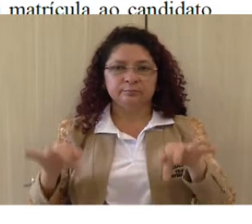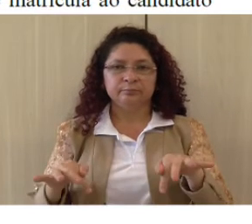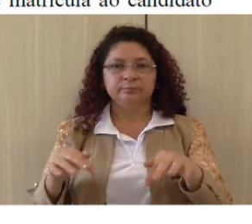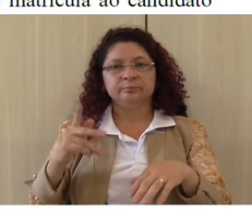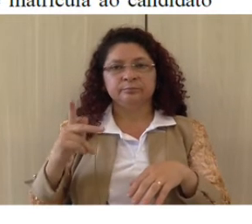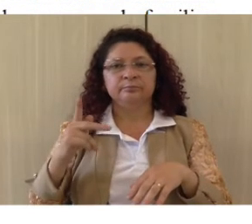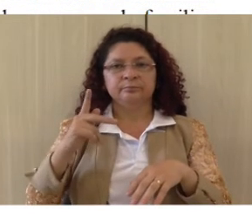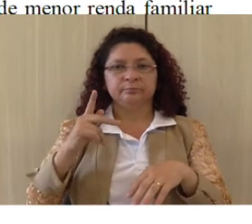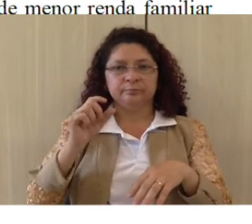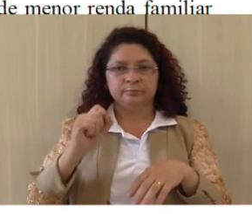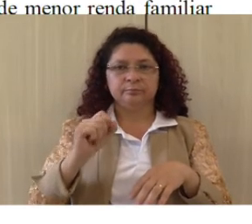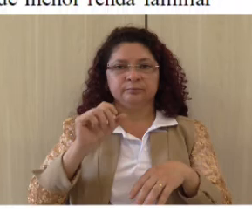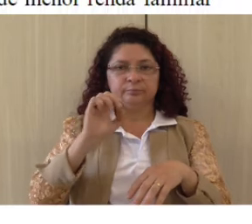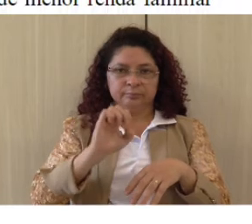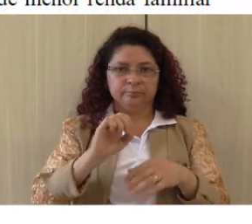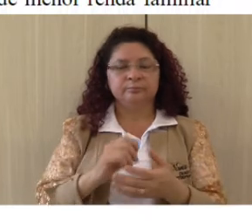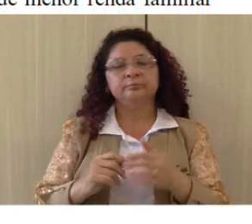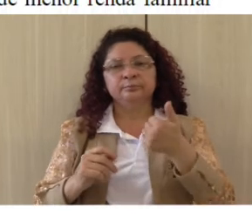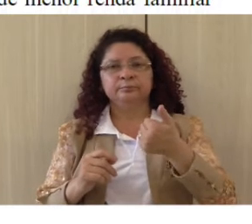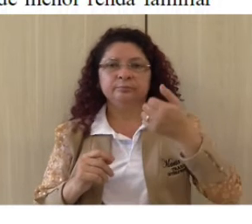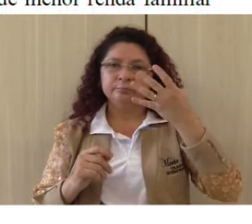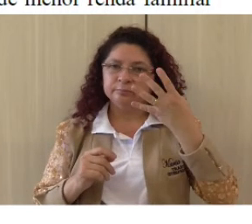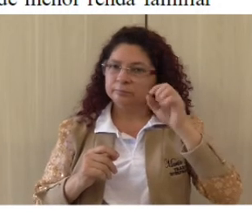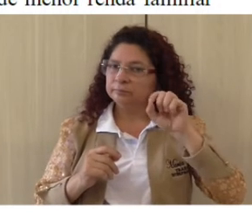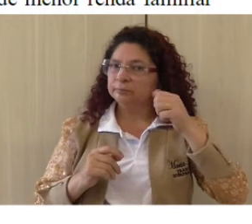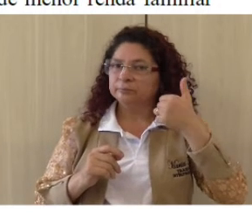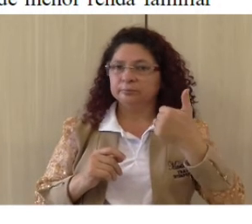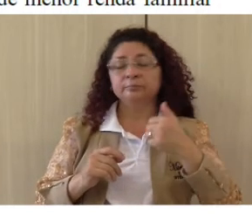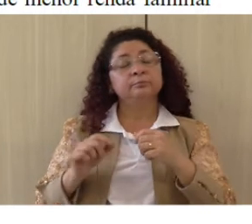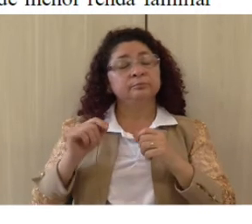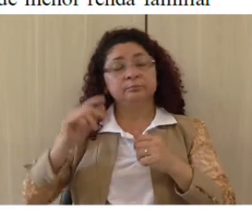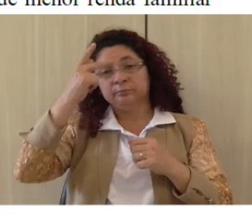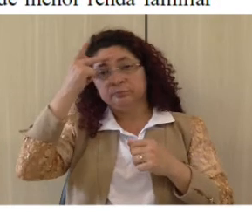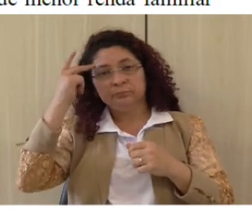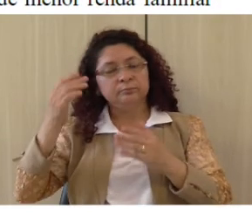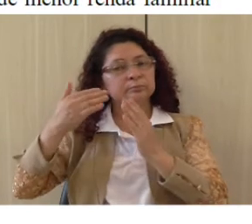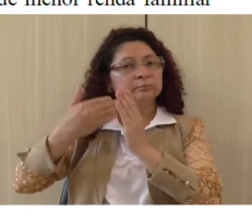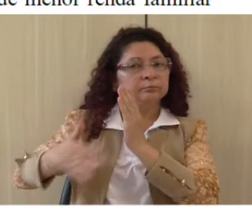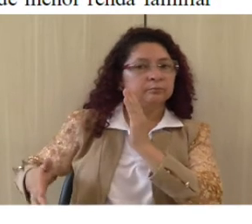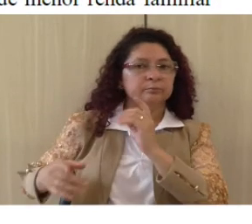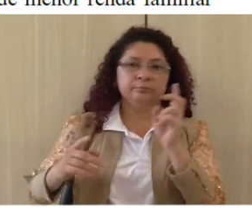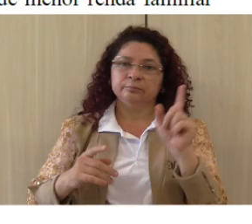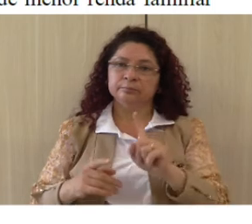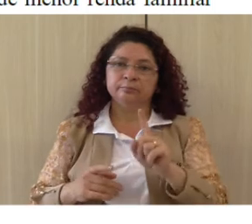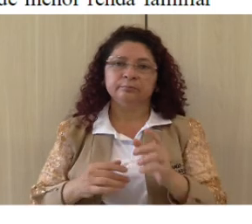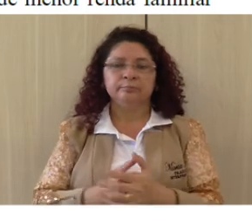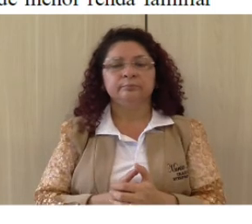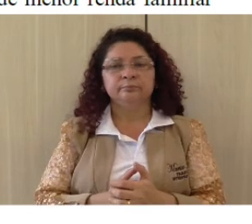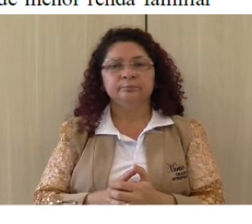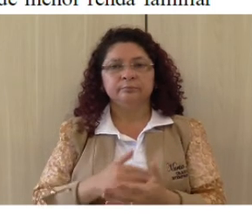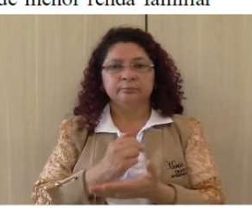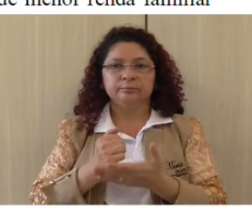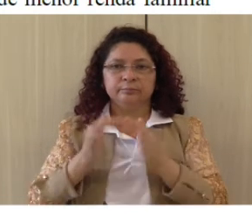PSE. Item 14.1. Para os candidatos não eliminados, de acordo com as normas deste edital, a nota final